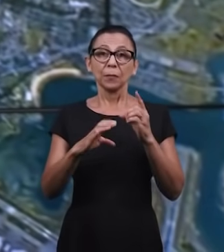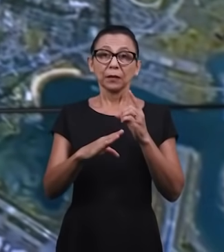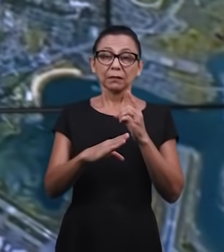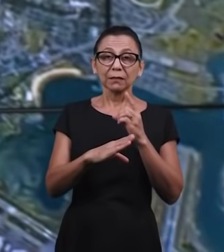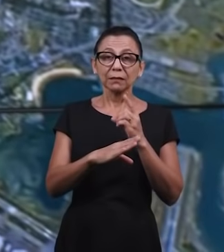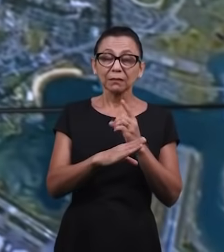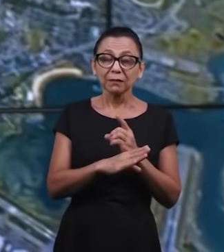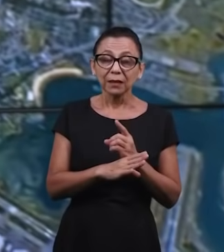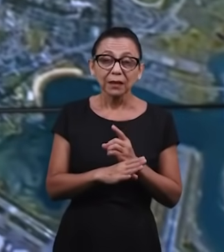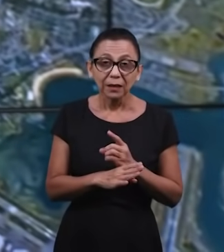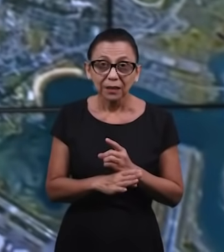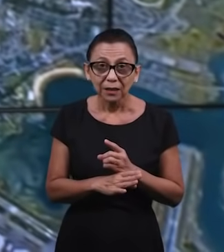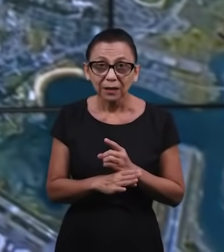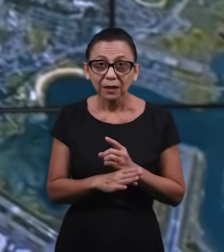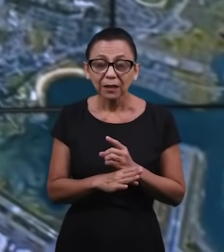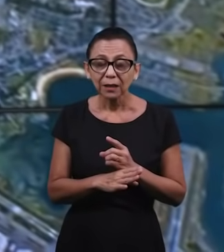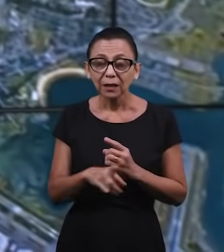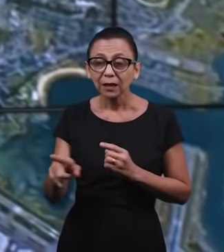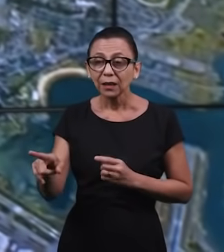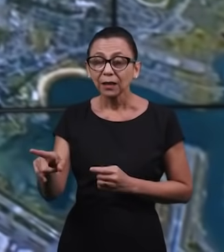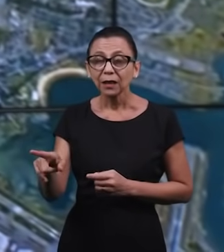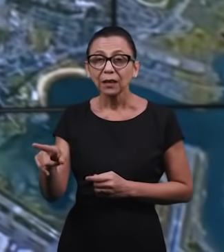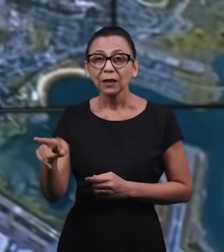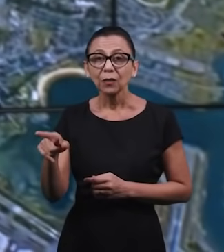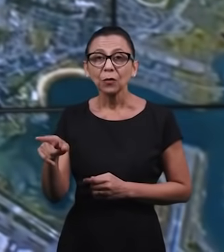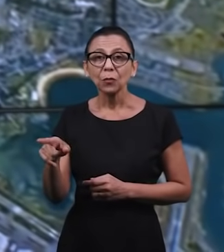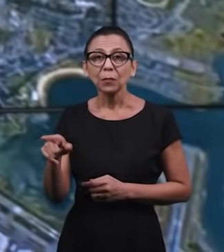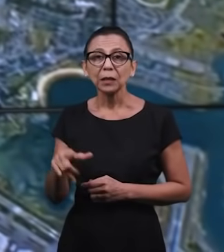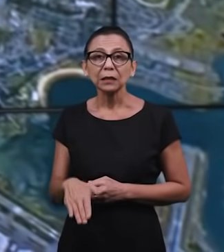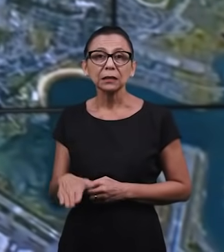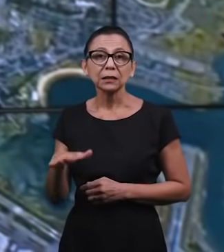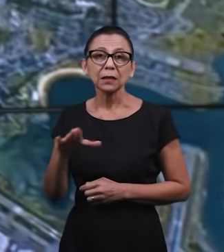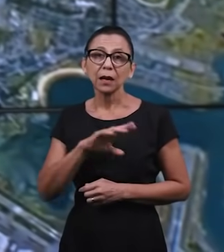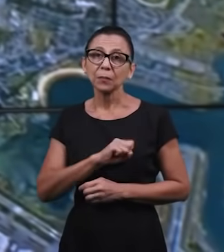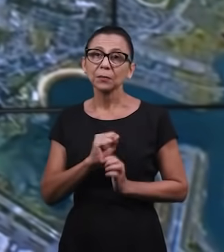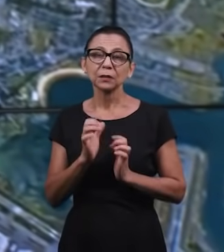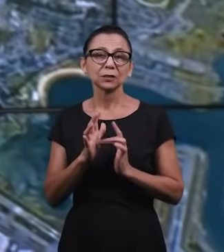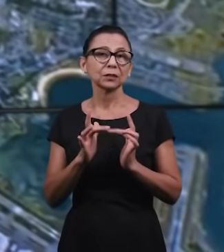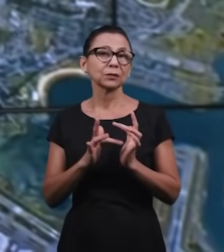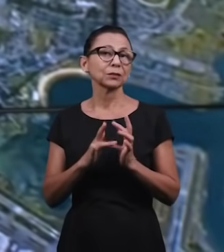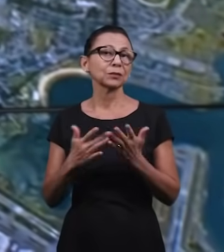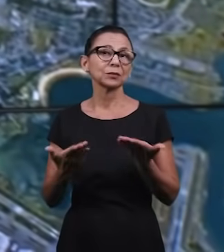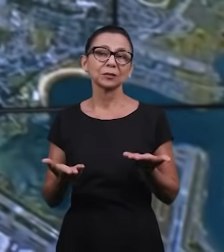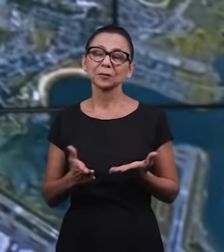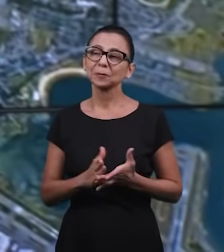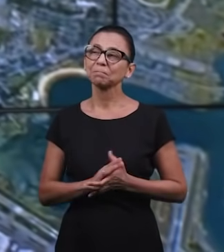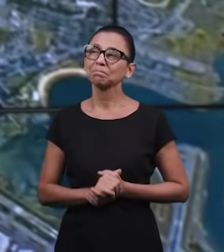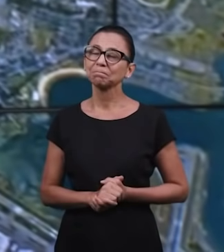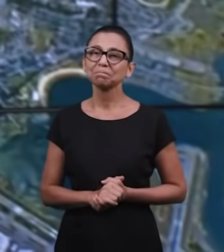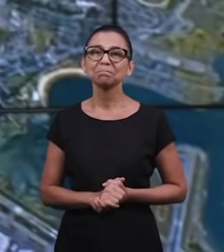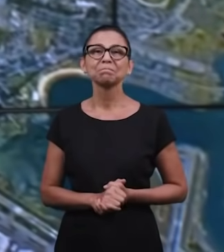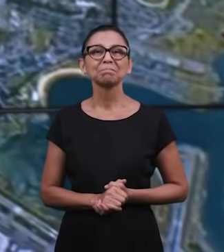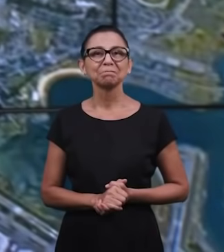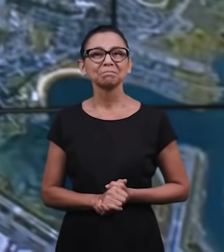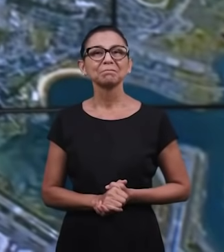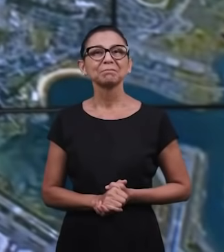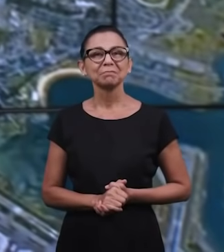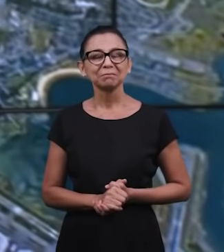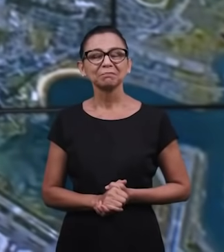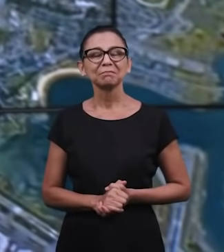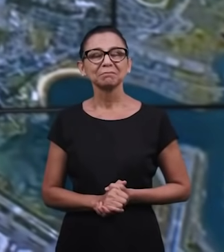numa criança de 4 anos de idade o amor pelo Senhor Jesus. Eu faço questão de